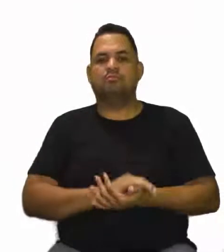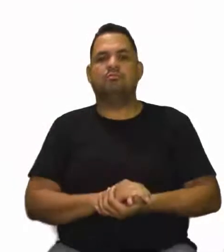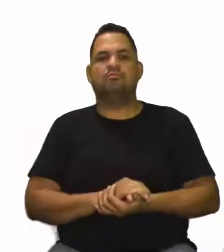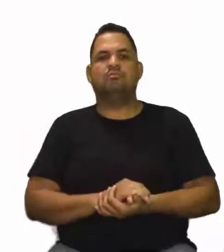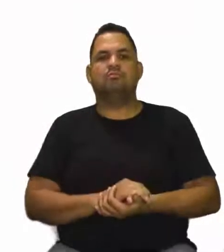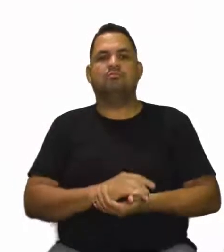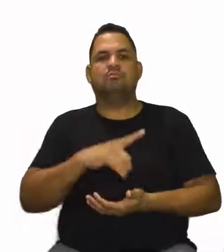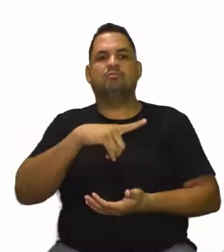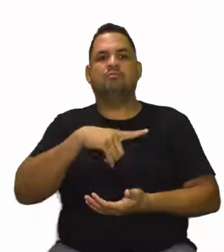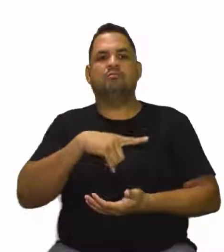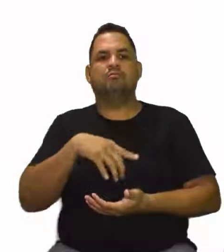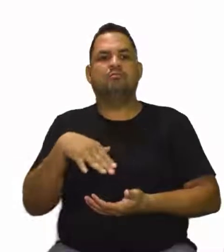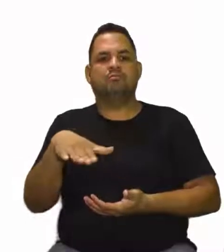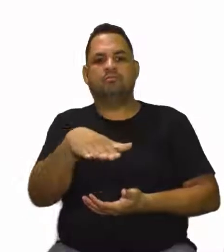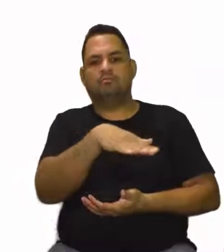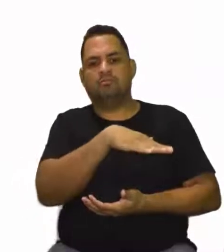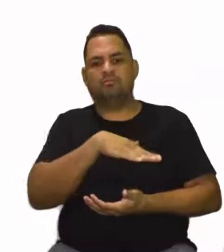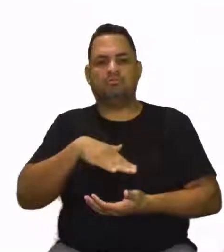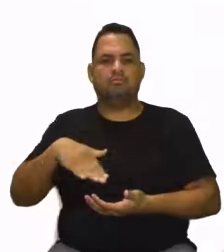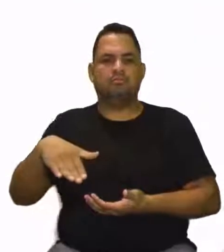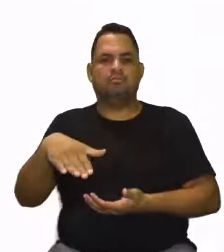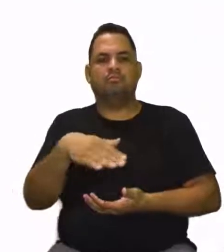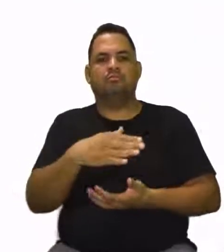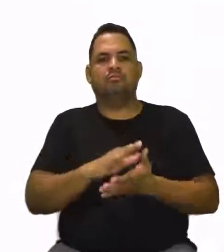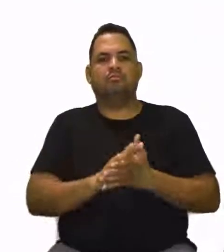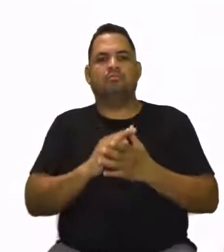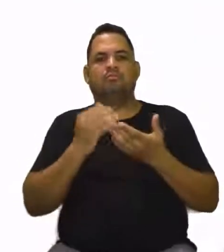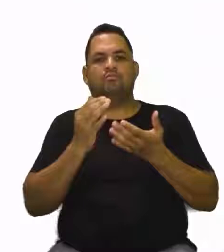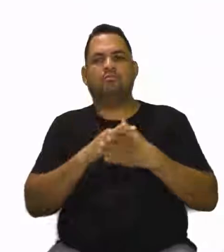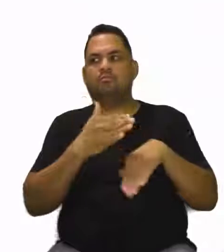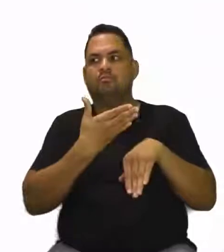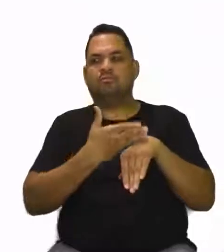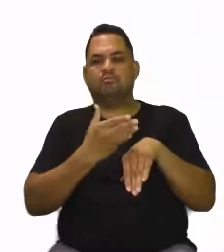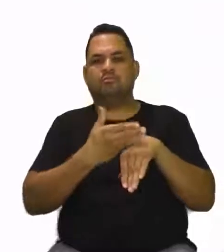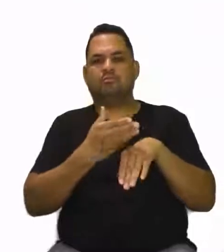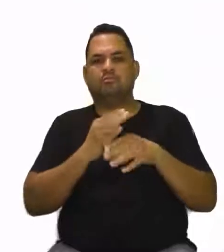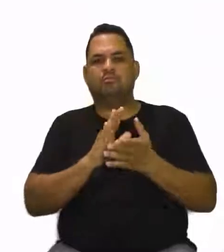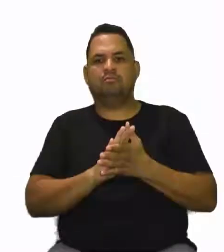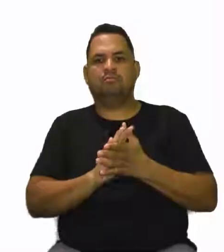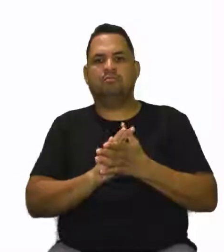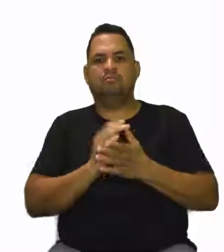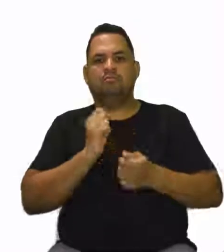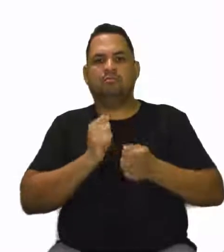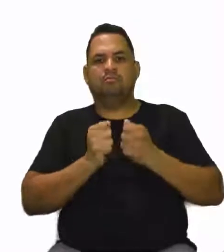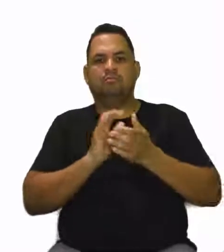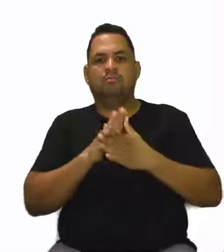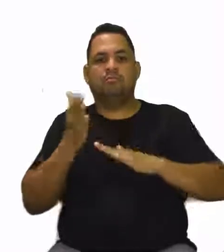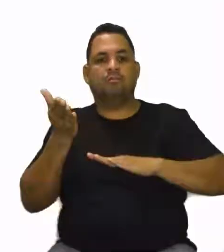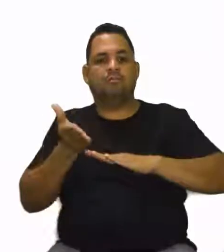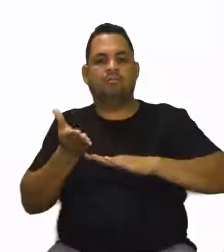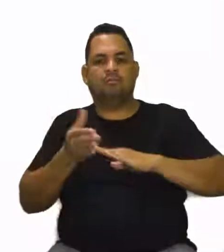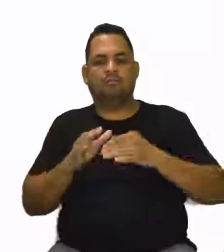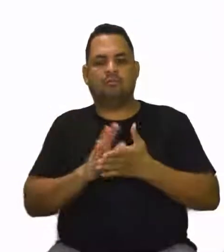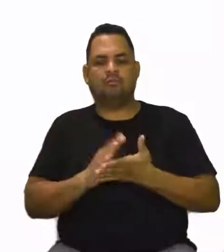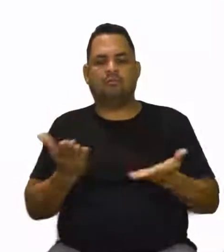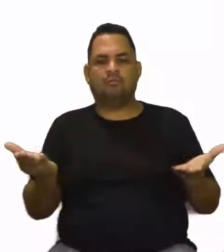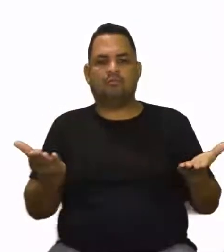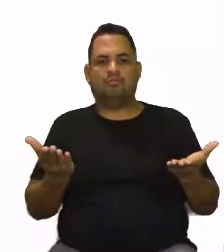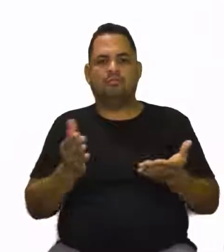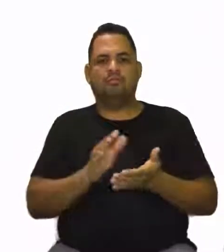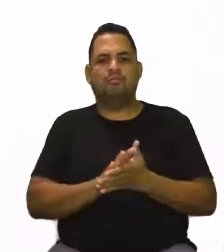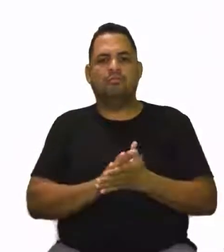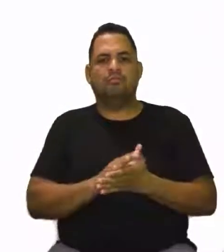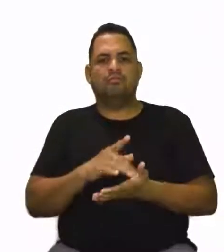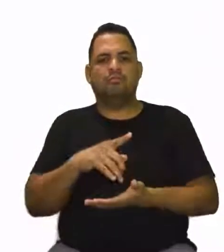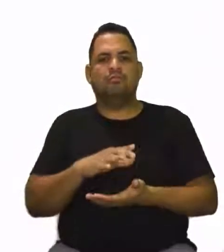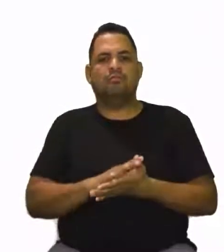Aí nós temos esse universo agora do treinamento funcional na contemporaneidade. Então, treinamento funcional